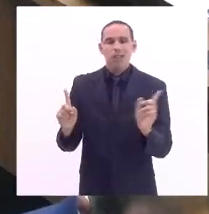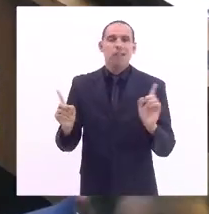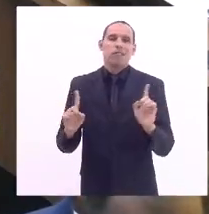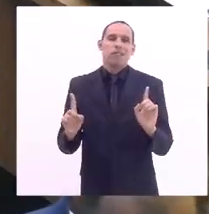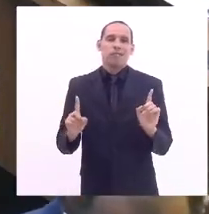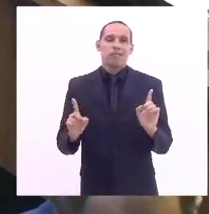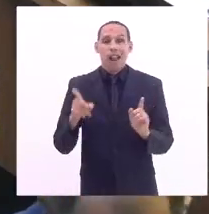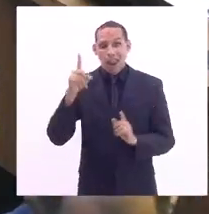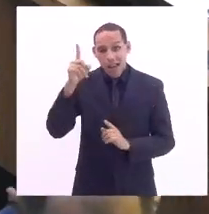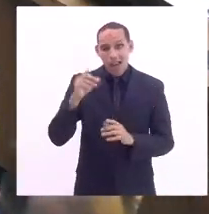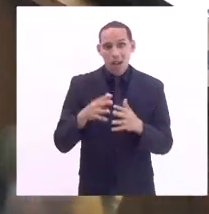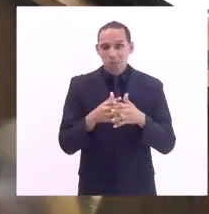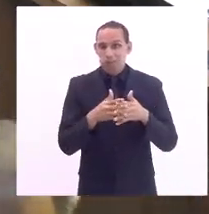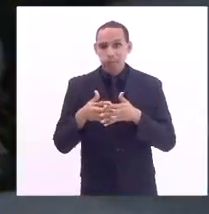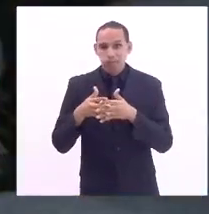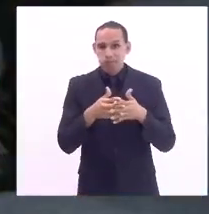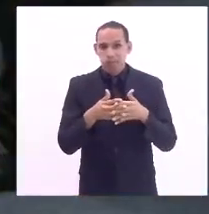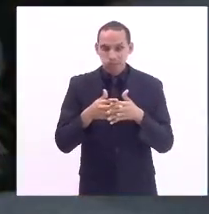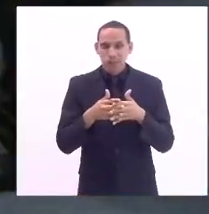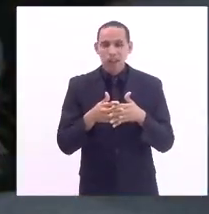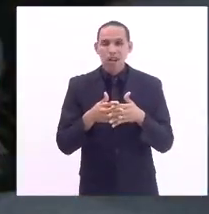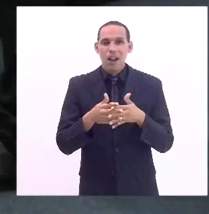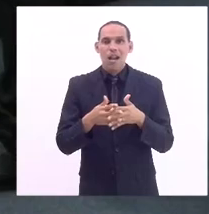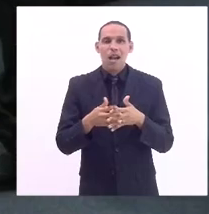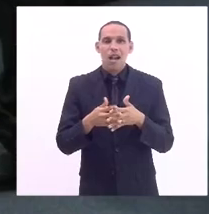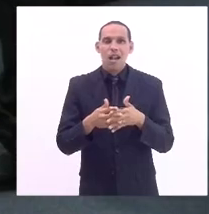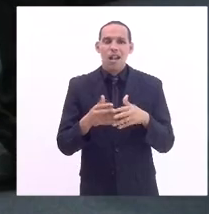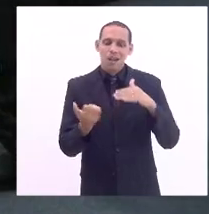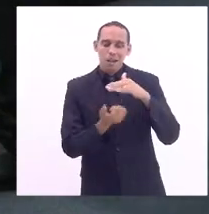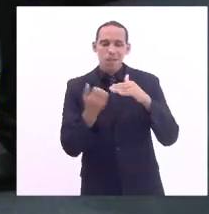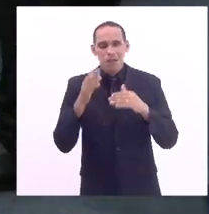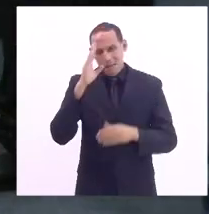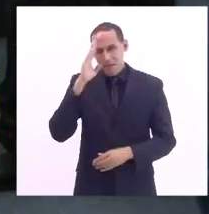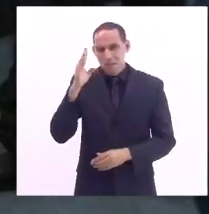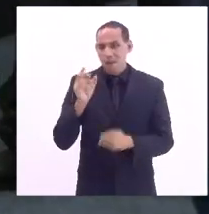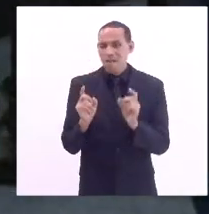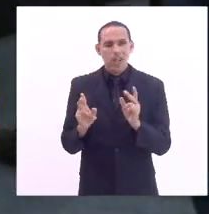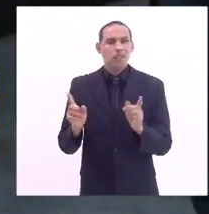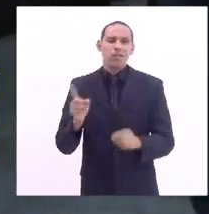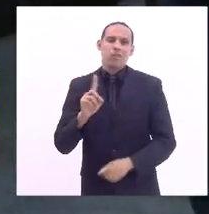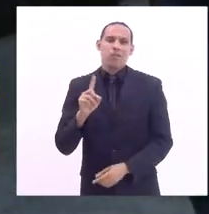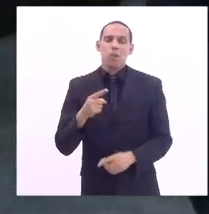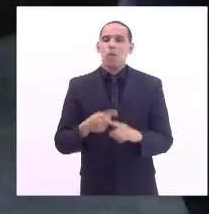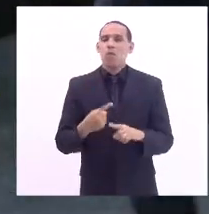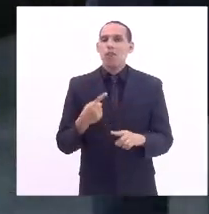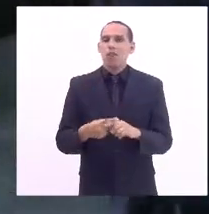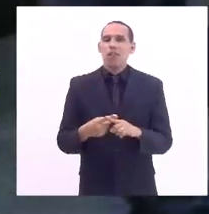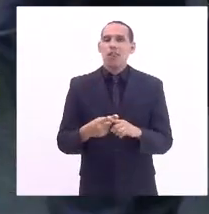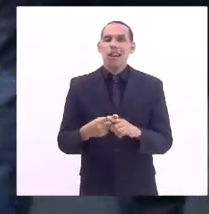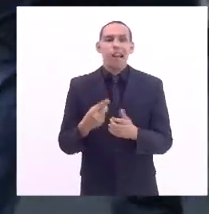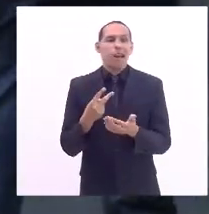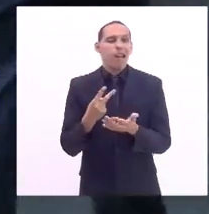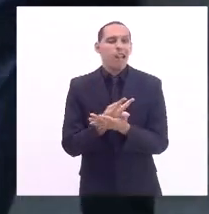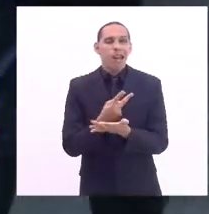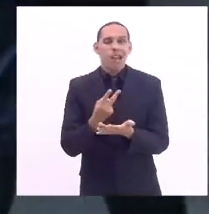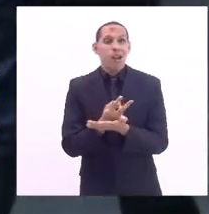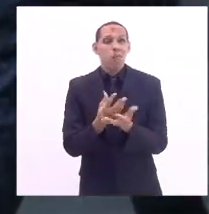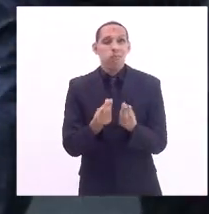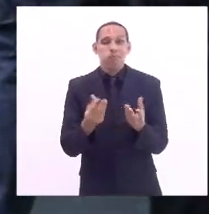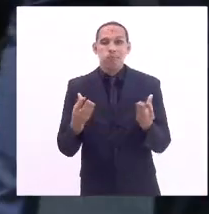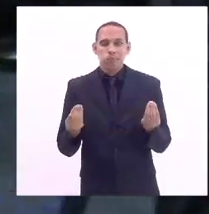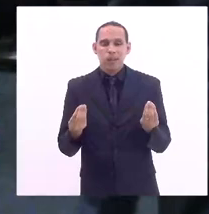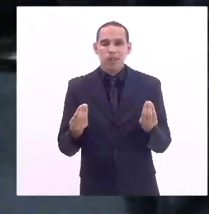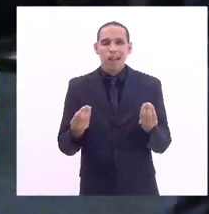nos Estados Unidos, as principais empresas desenvolvedoras dessa tecnologia não vendem. porque a imprecisão é enorme. Foi feito